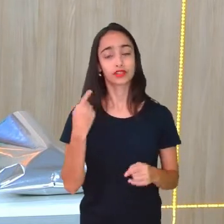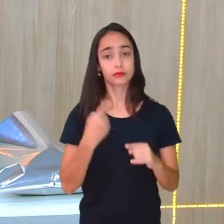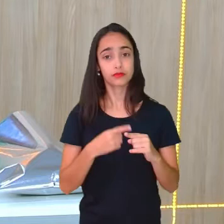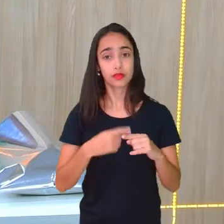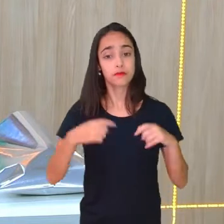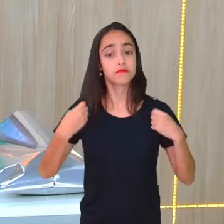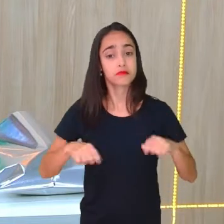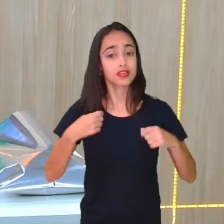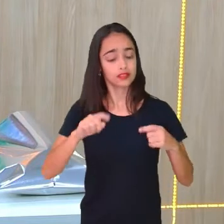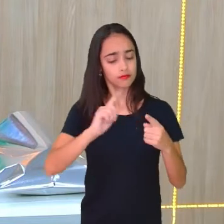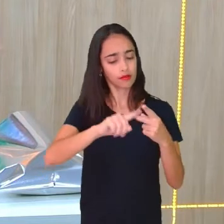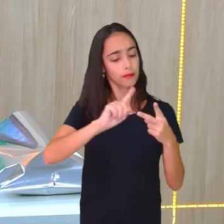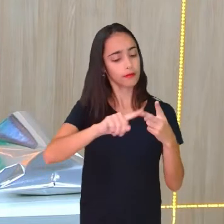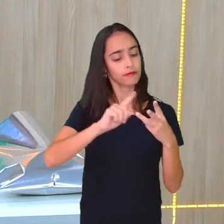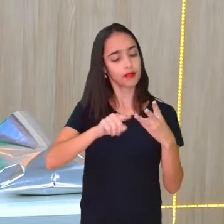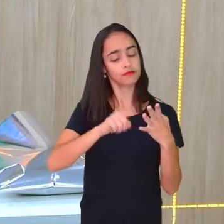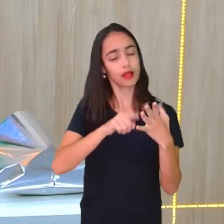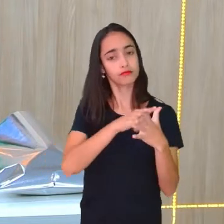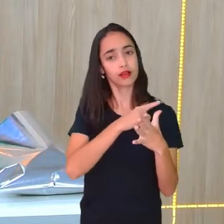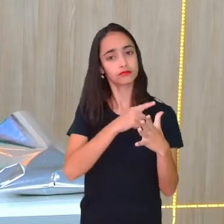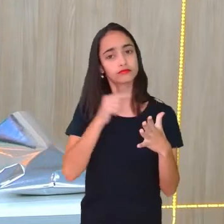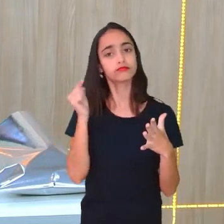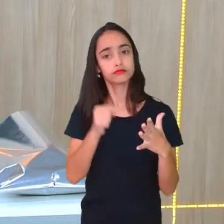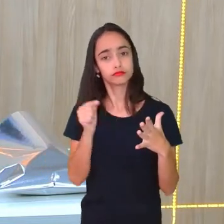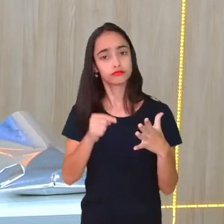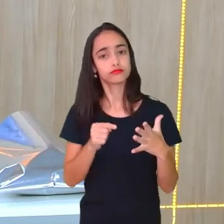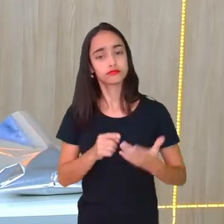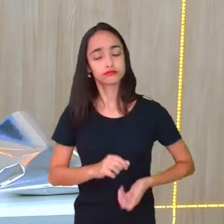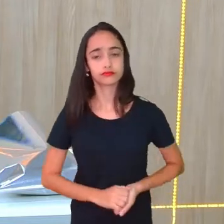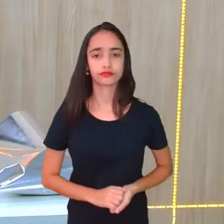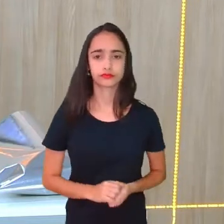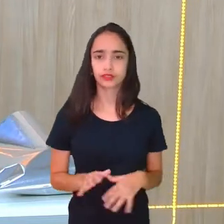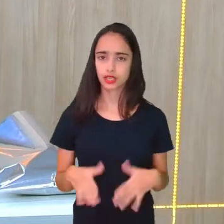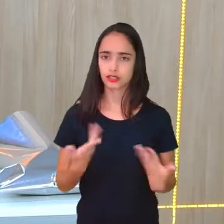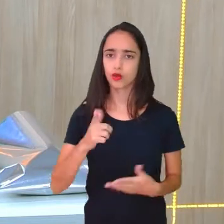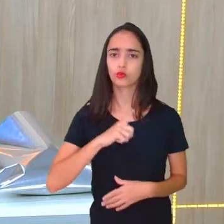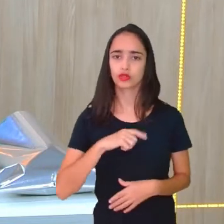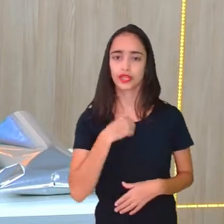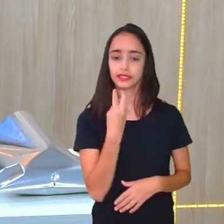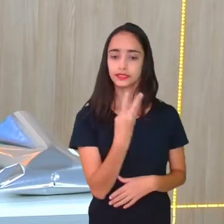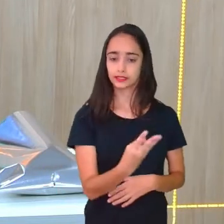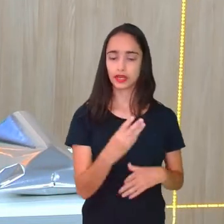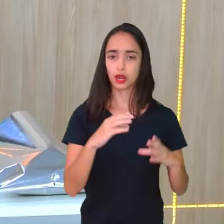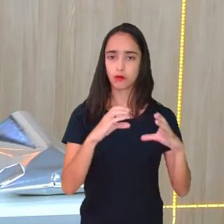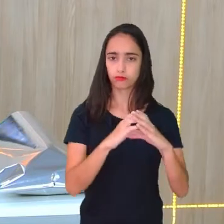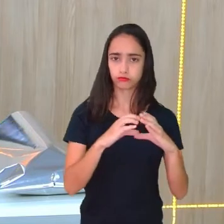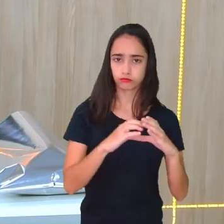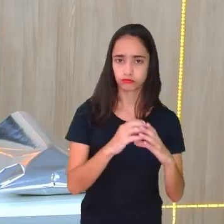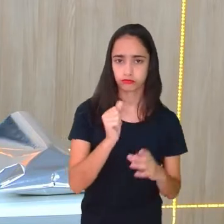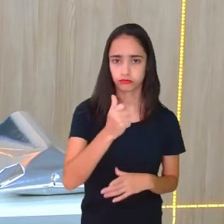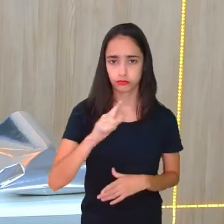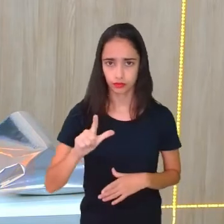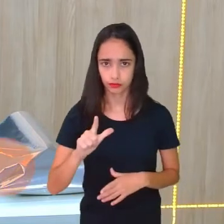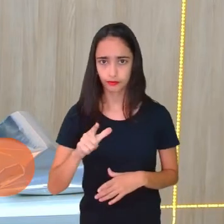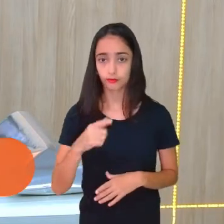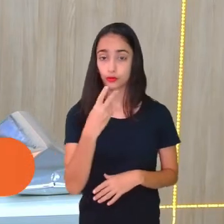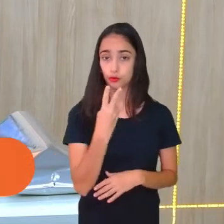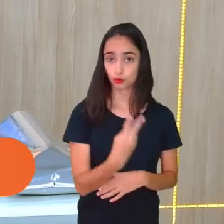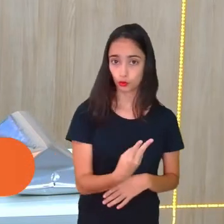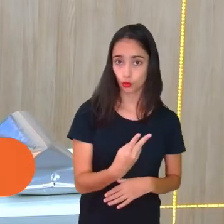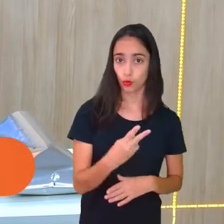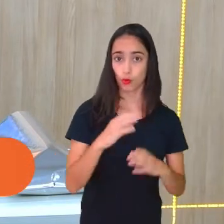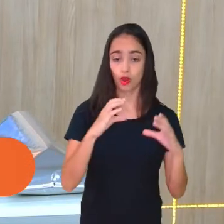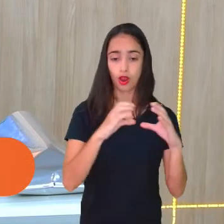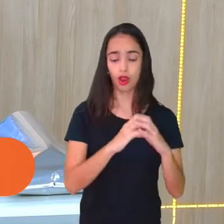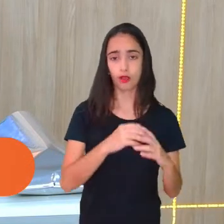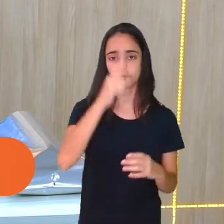Estatística é contagem, sim. Então, eu tenho 3 bolas azuis, 2 bolas